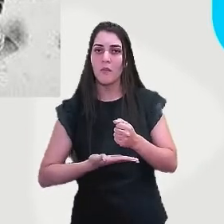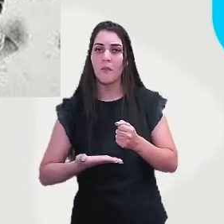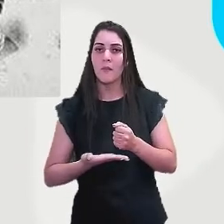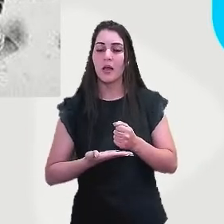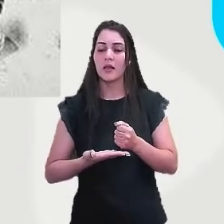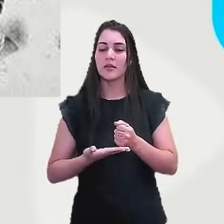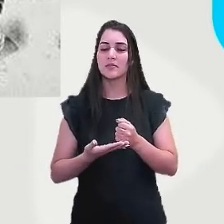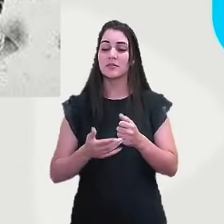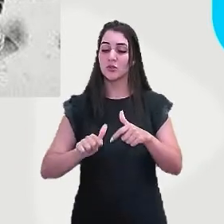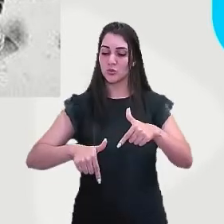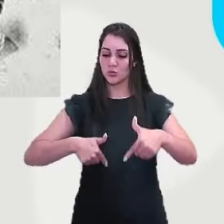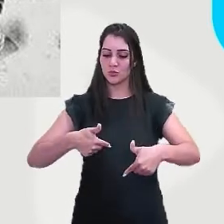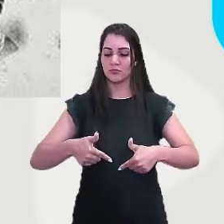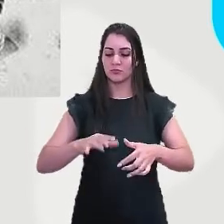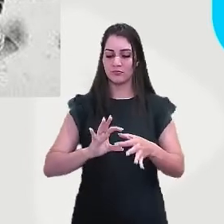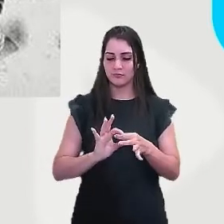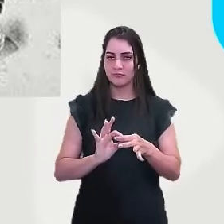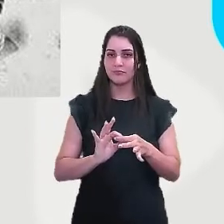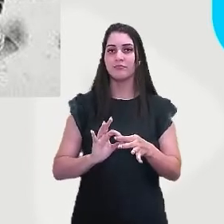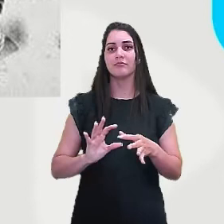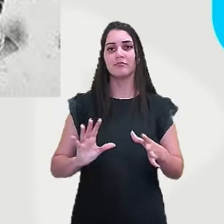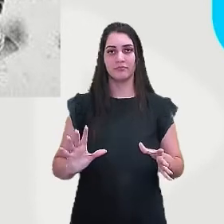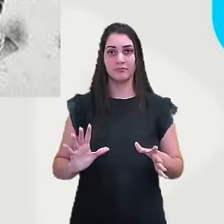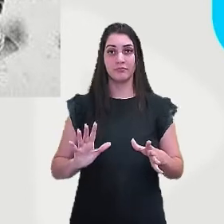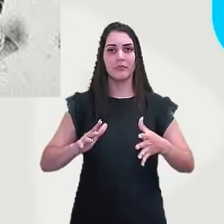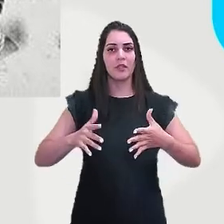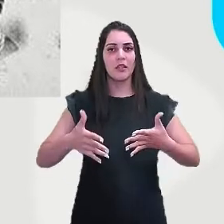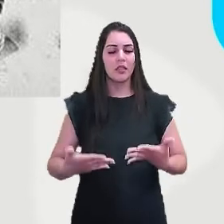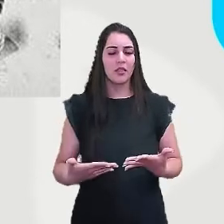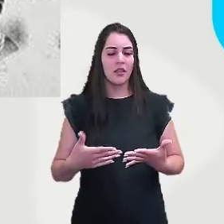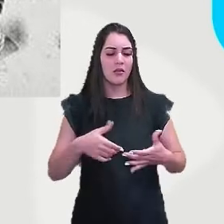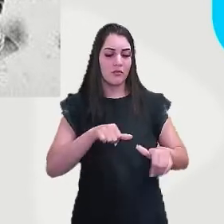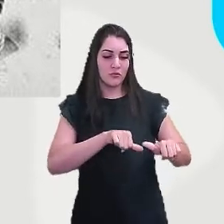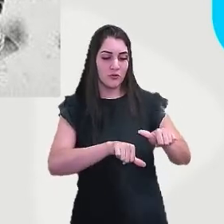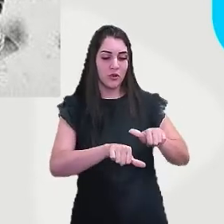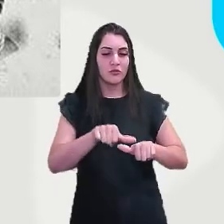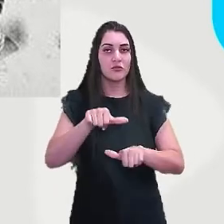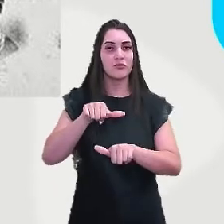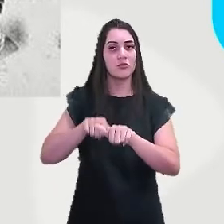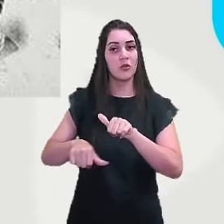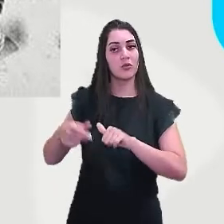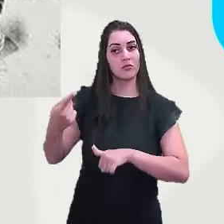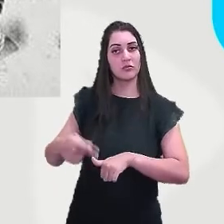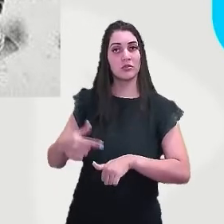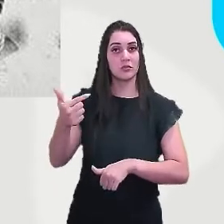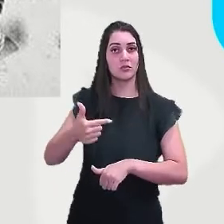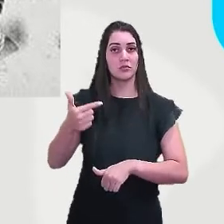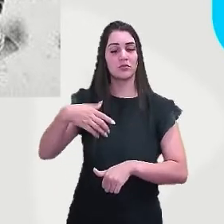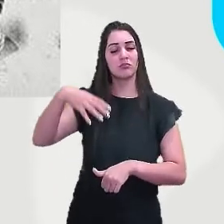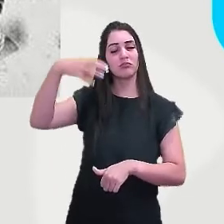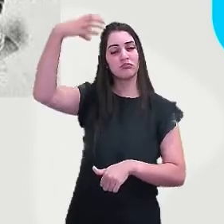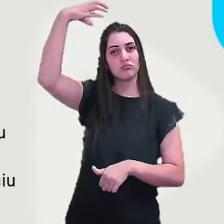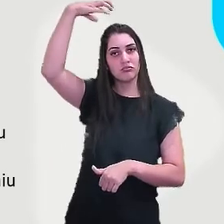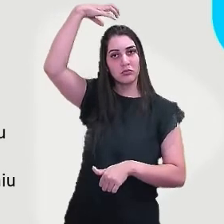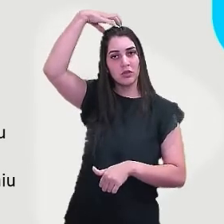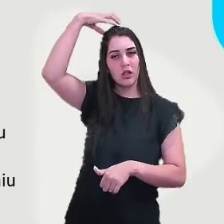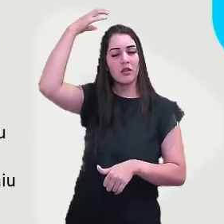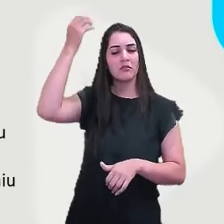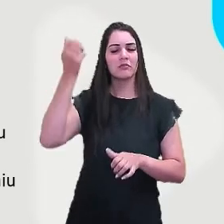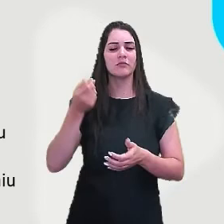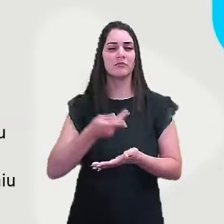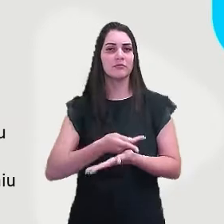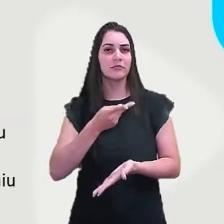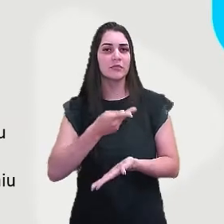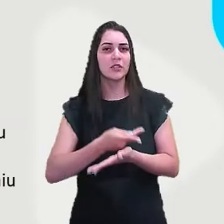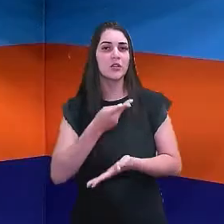obra livre. Então, as mudanças nesse Segundo Reinado, elas vão sendo desencadeadas